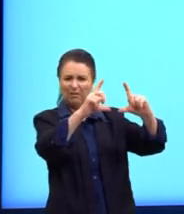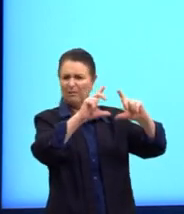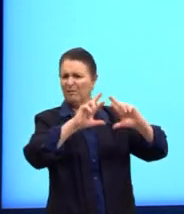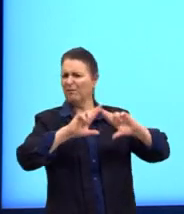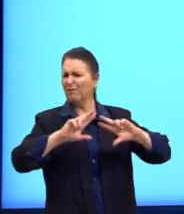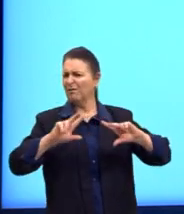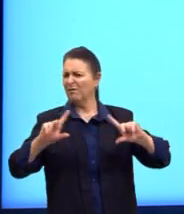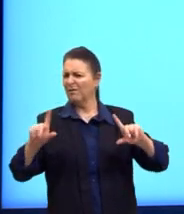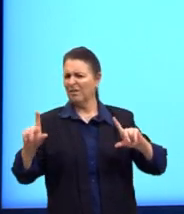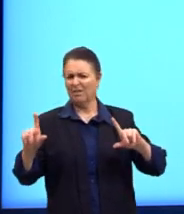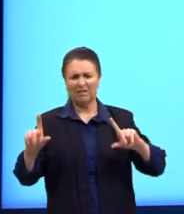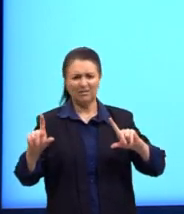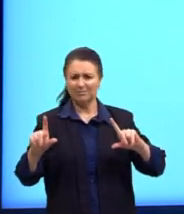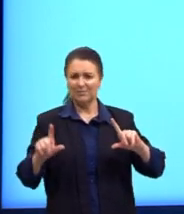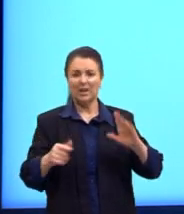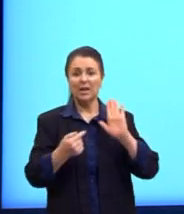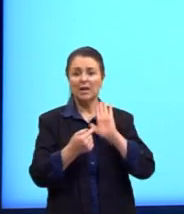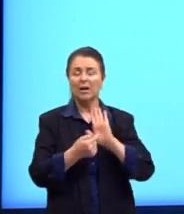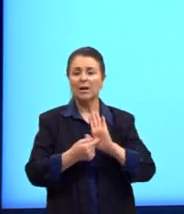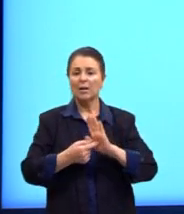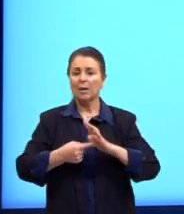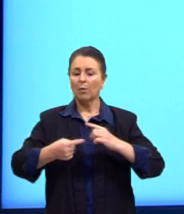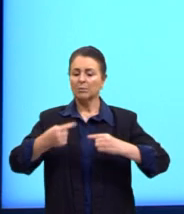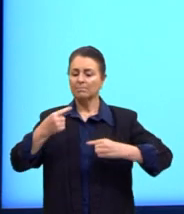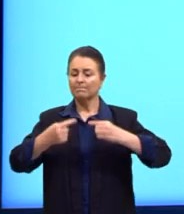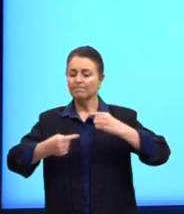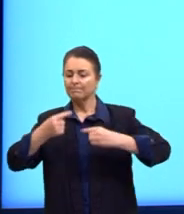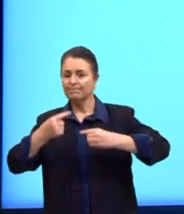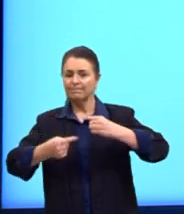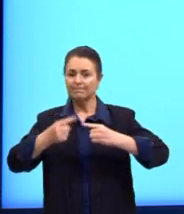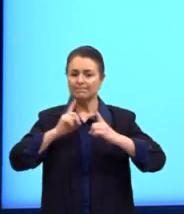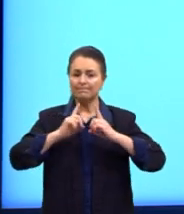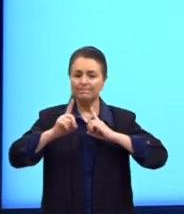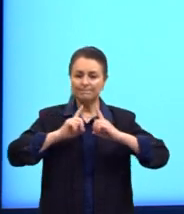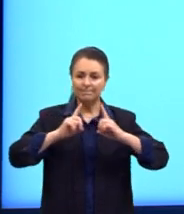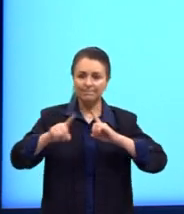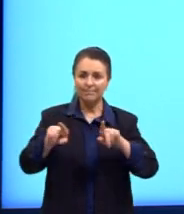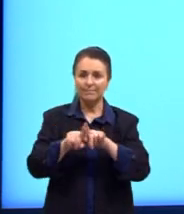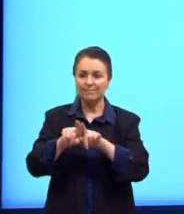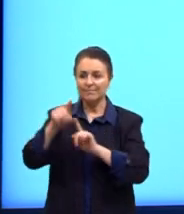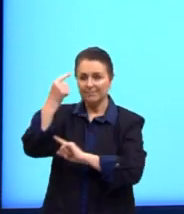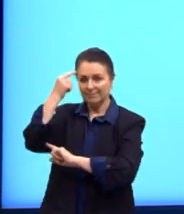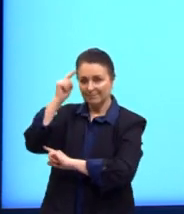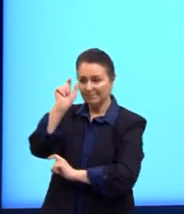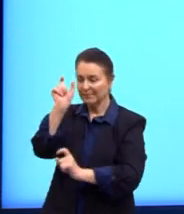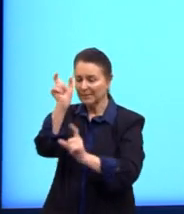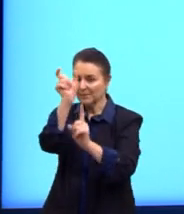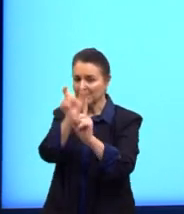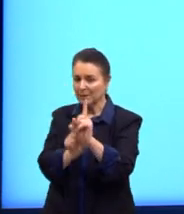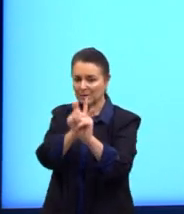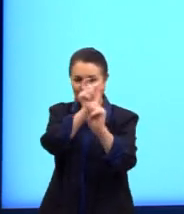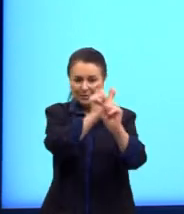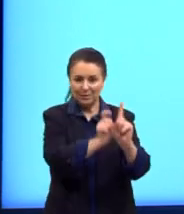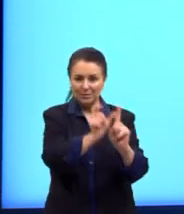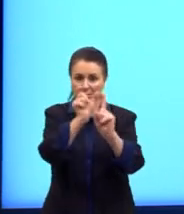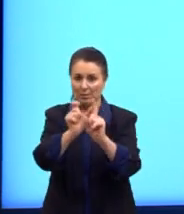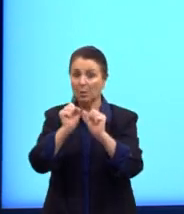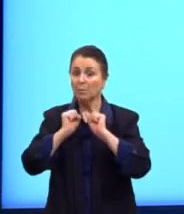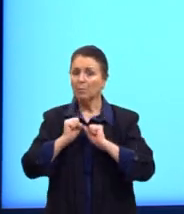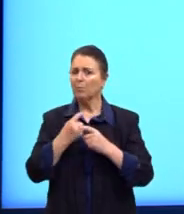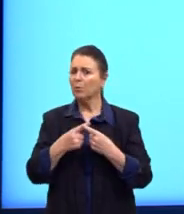que mostram os diálogos das personagens ou suas ideias por que que eu disse pode